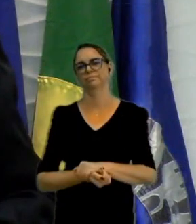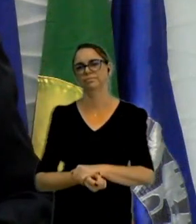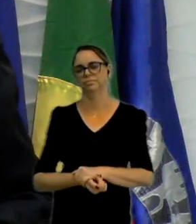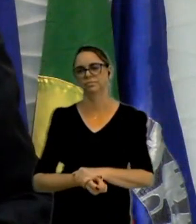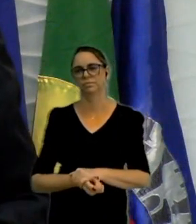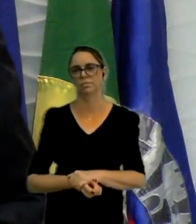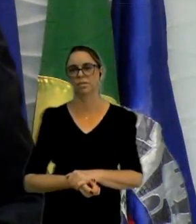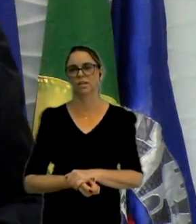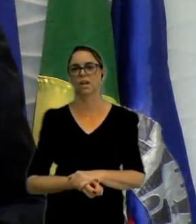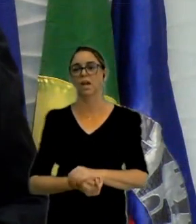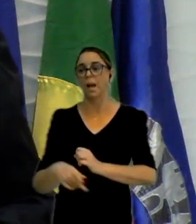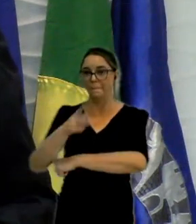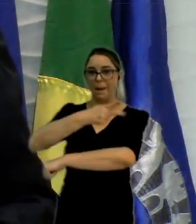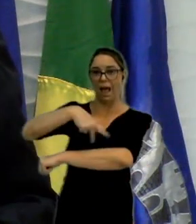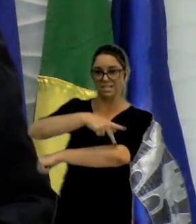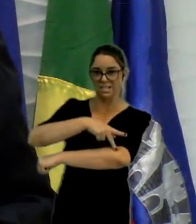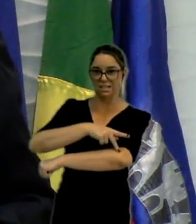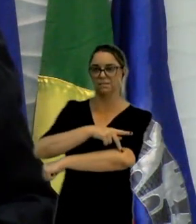Ali na praça,